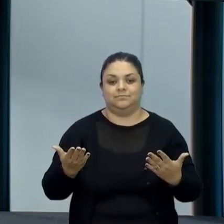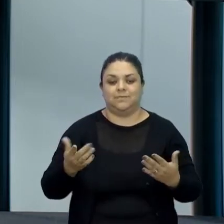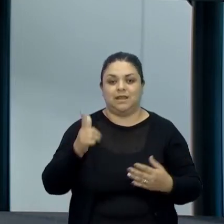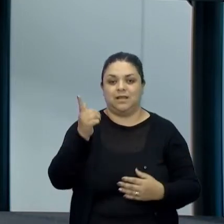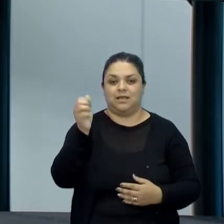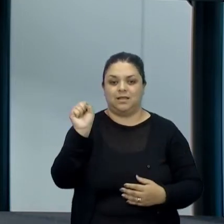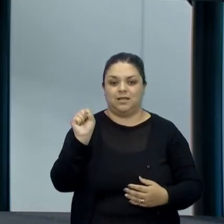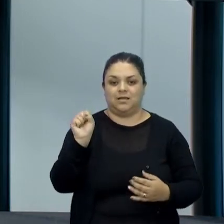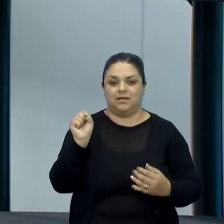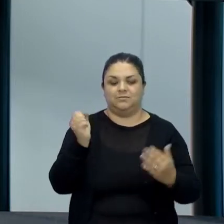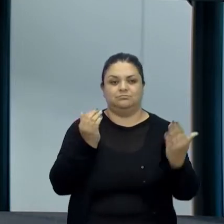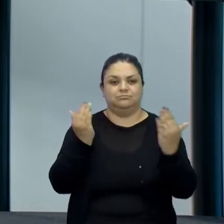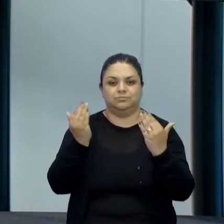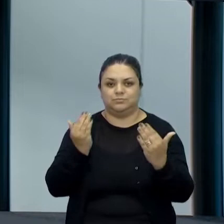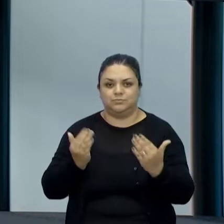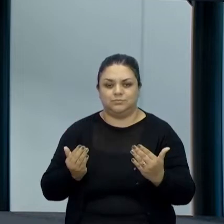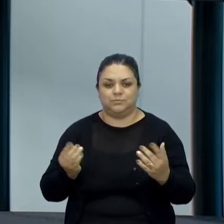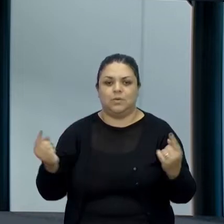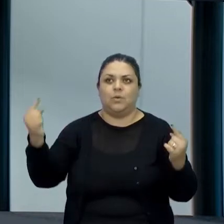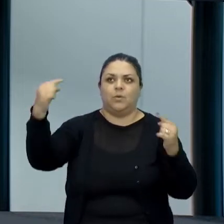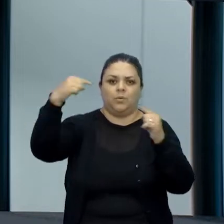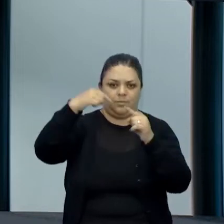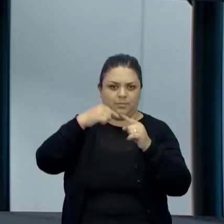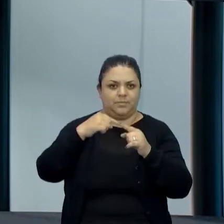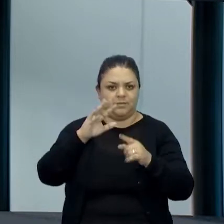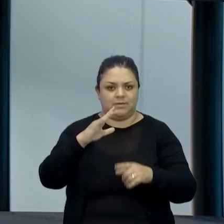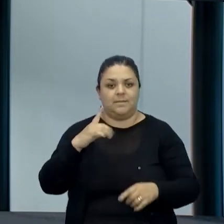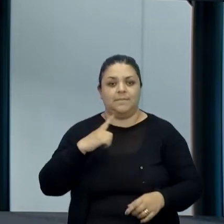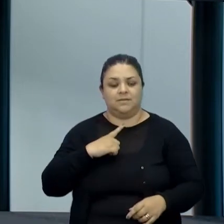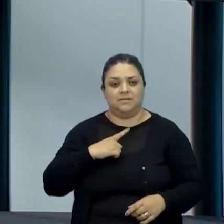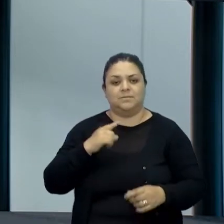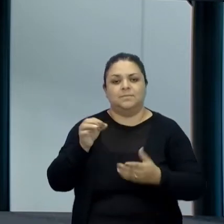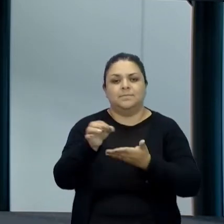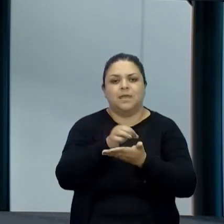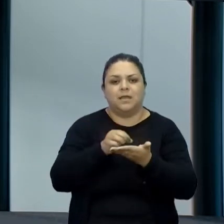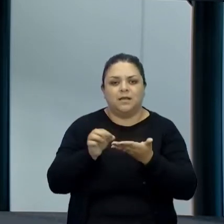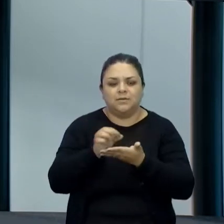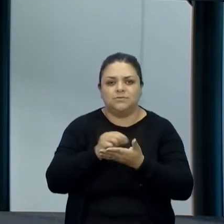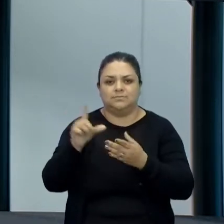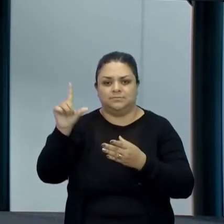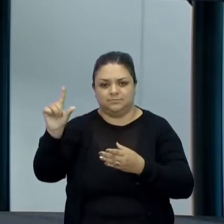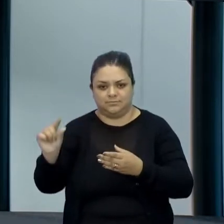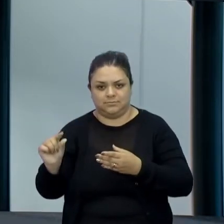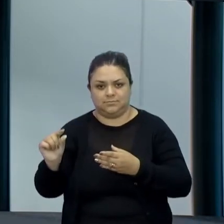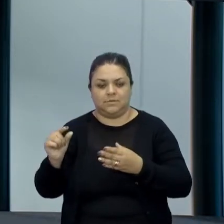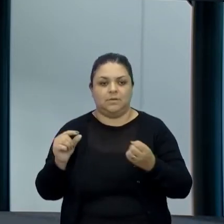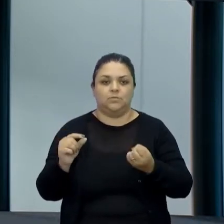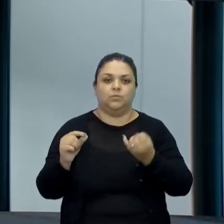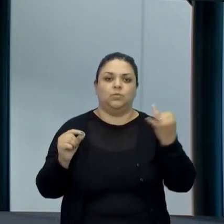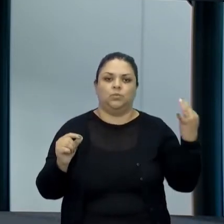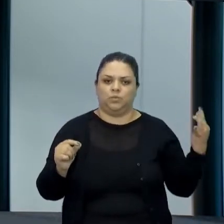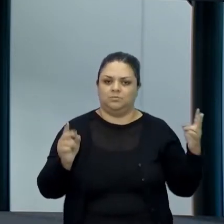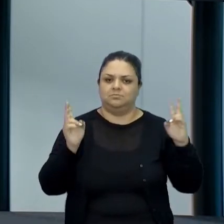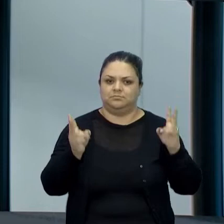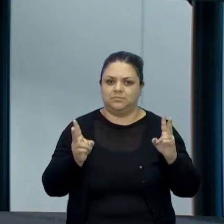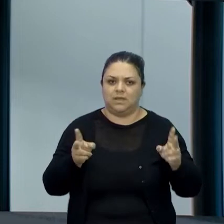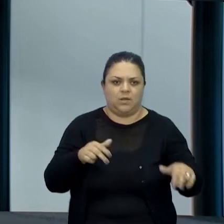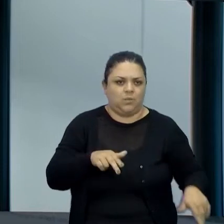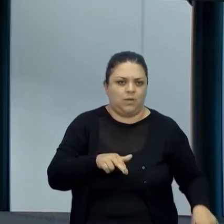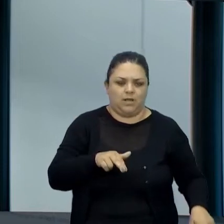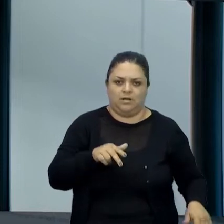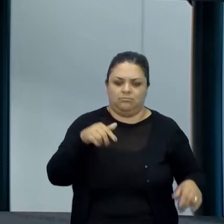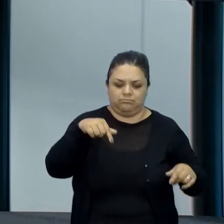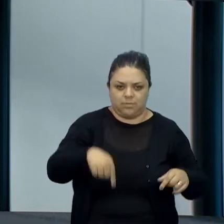mudam, tá? Então, você vai ter menos partículas, mas nas mesmas quantidades que elas já existem aqui